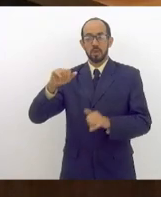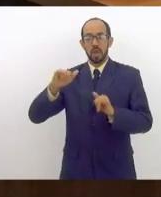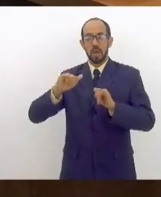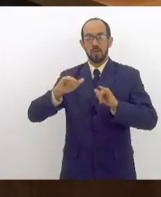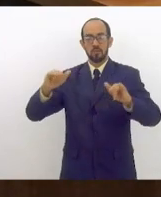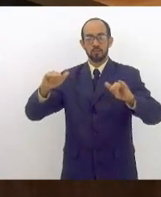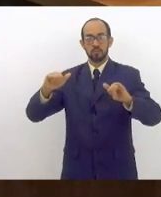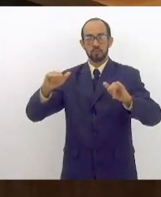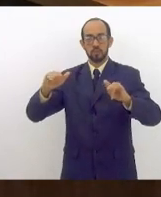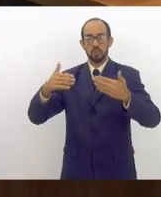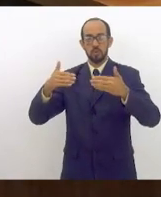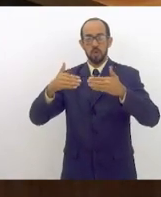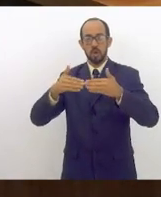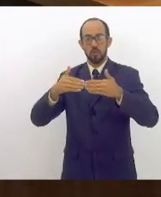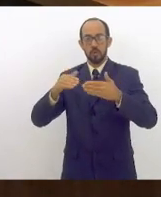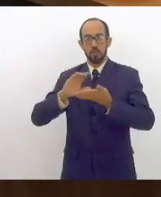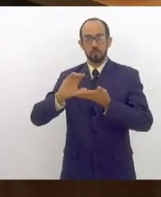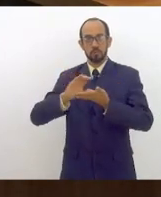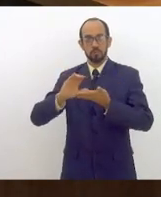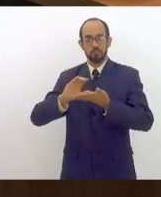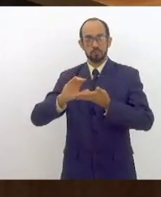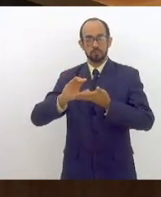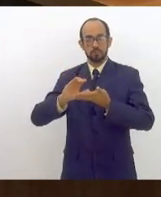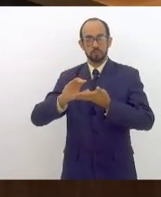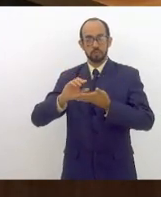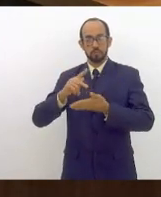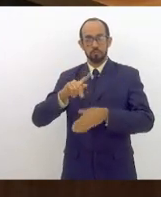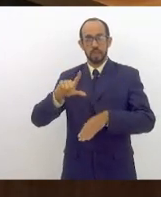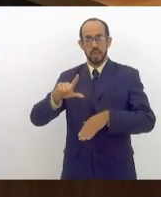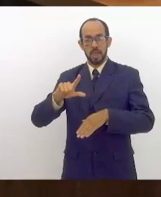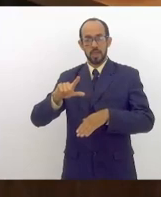o parecer pela constitucionalidade.